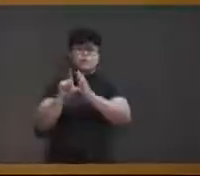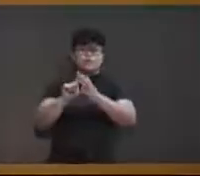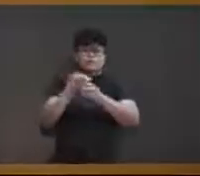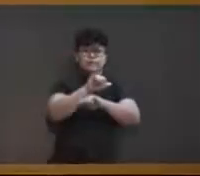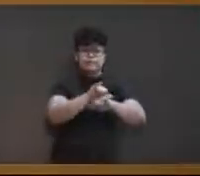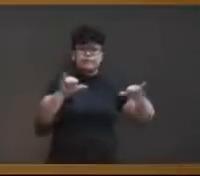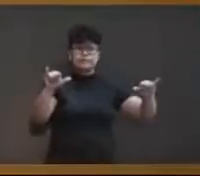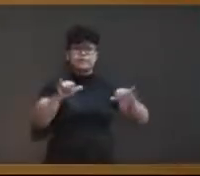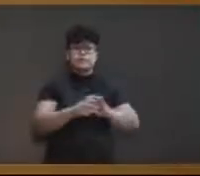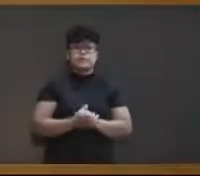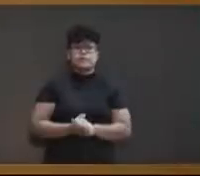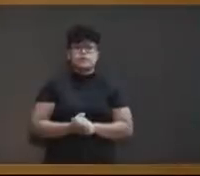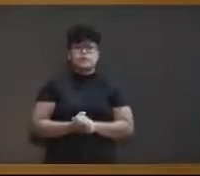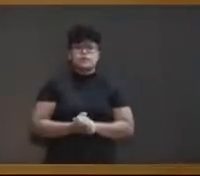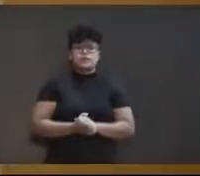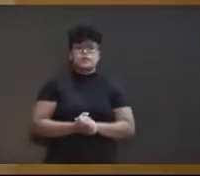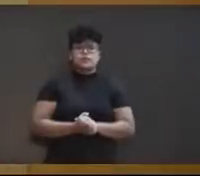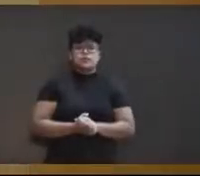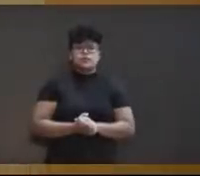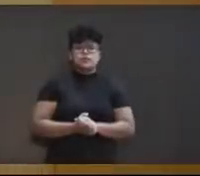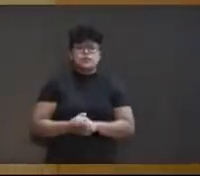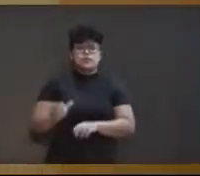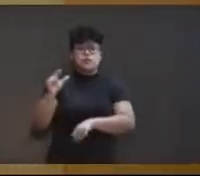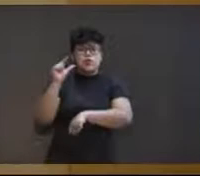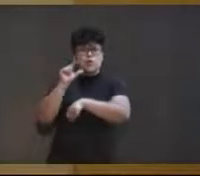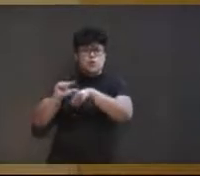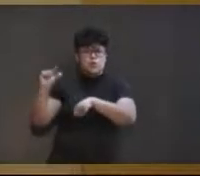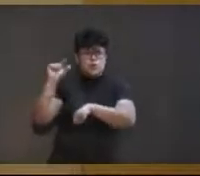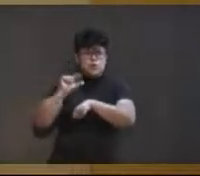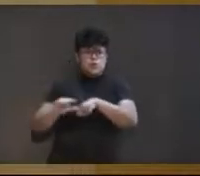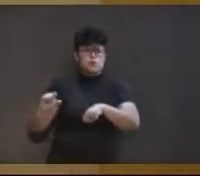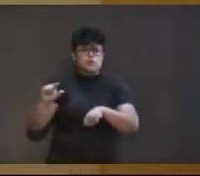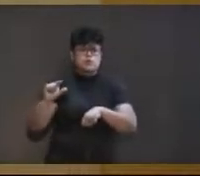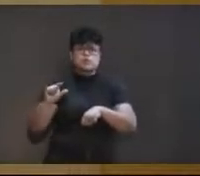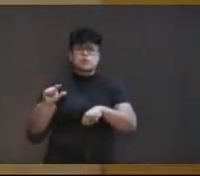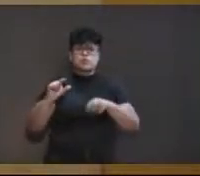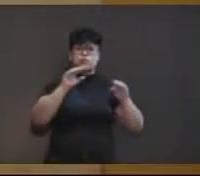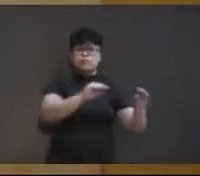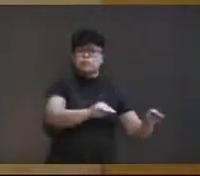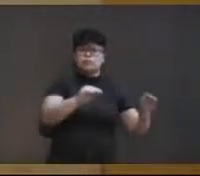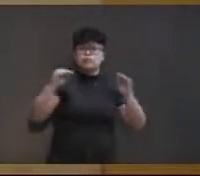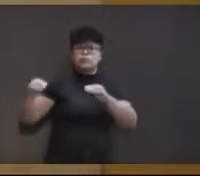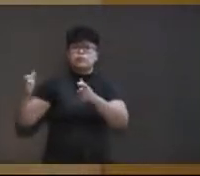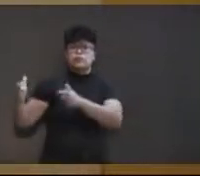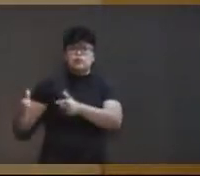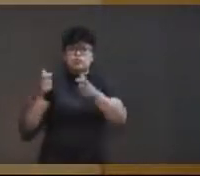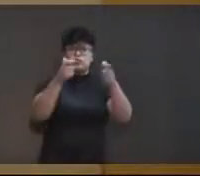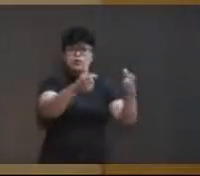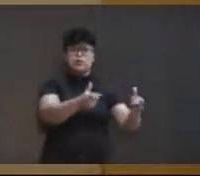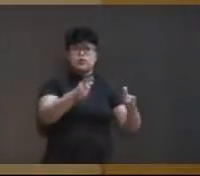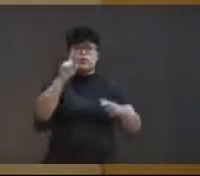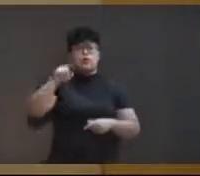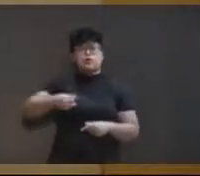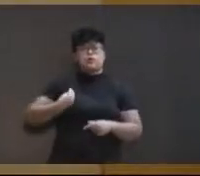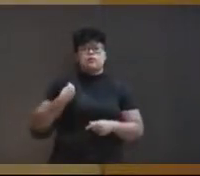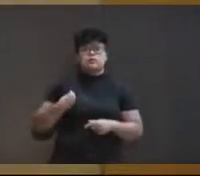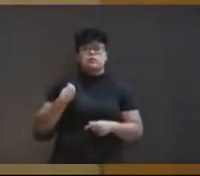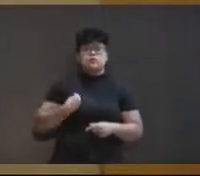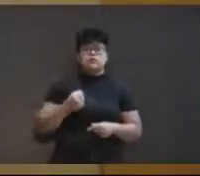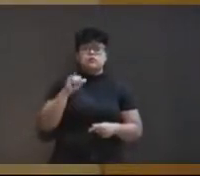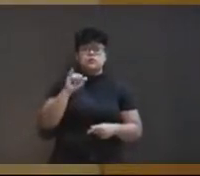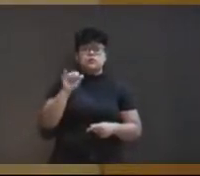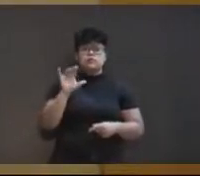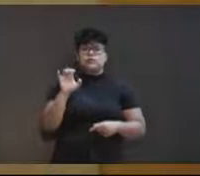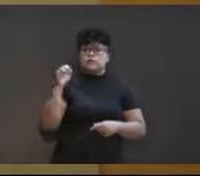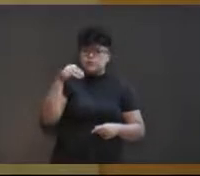os minicursos e as oficinas elas mudaram de lugar estão todos concentrados no nos 100 e